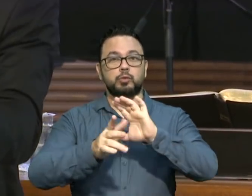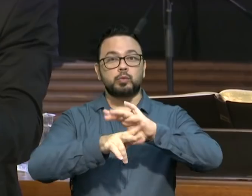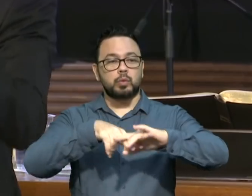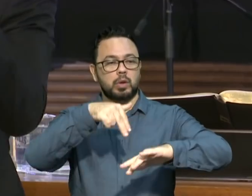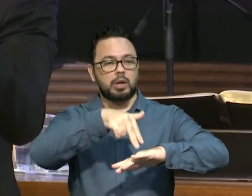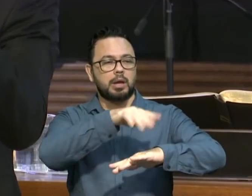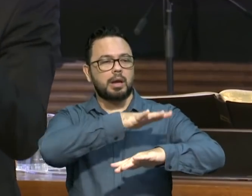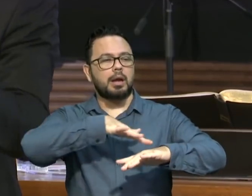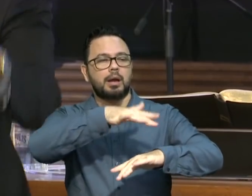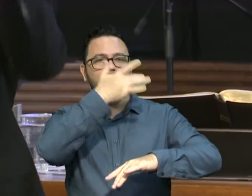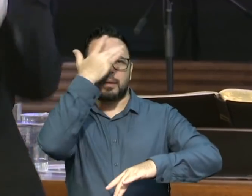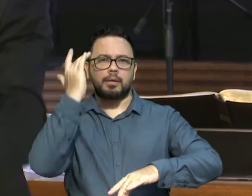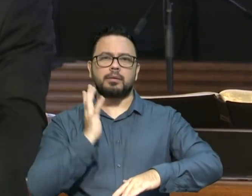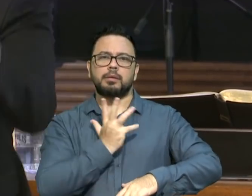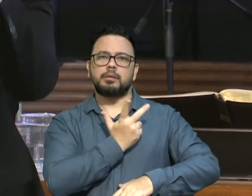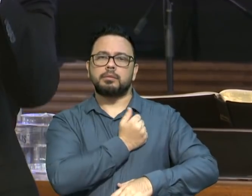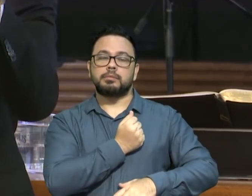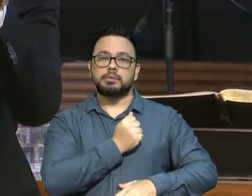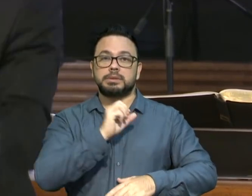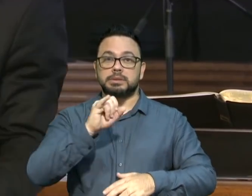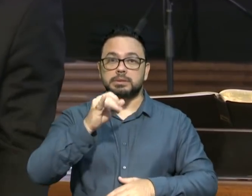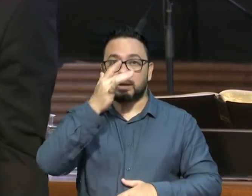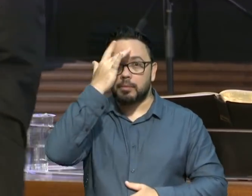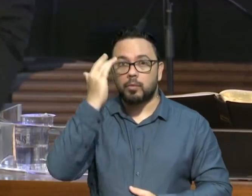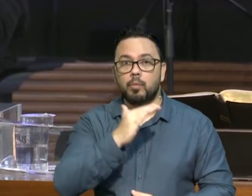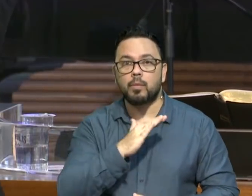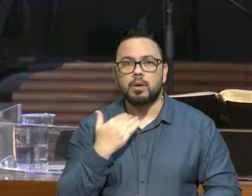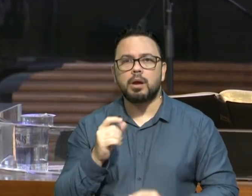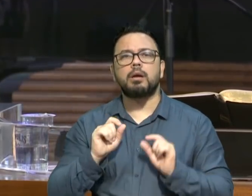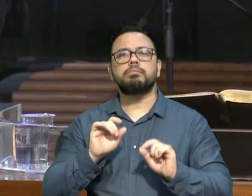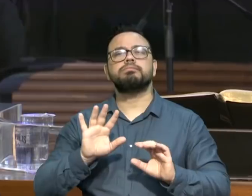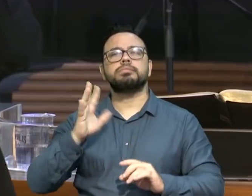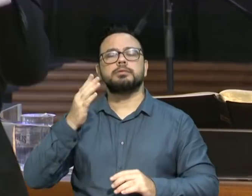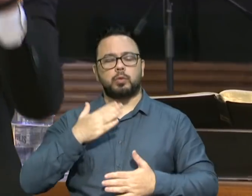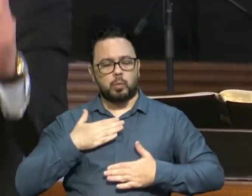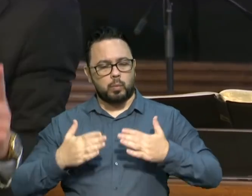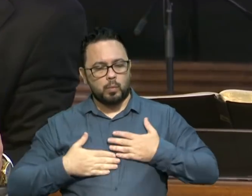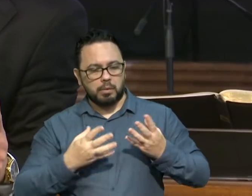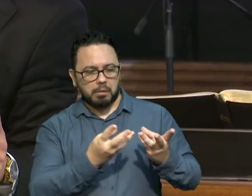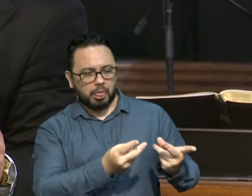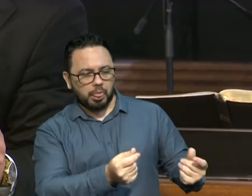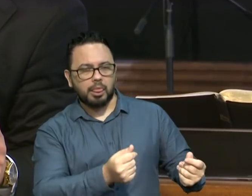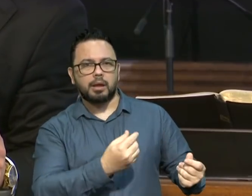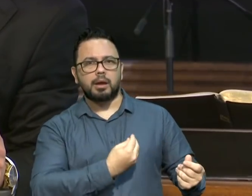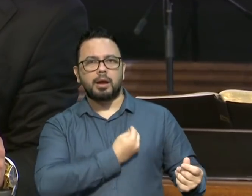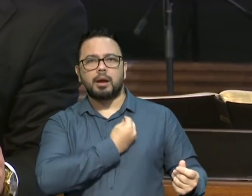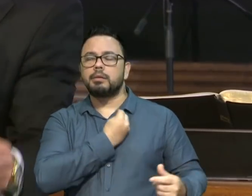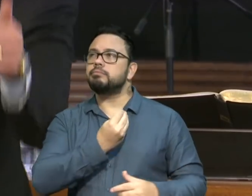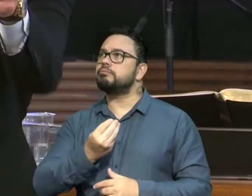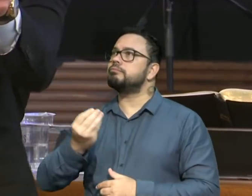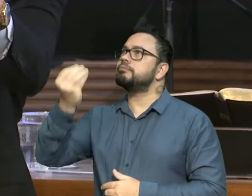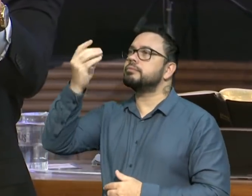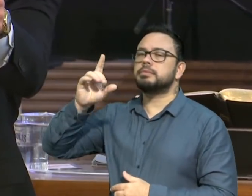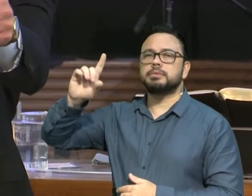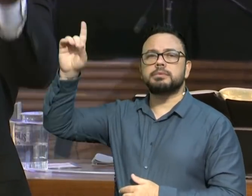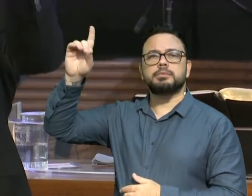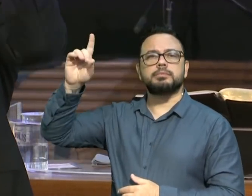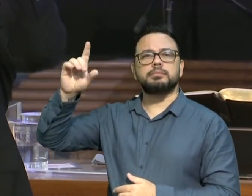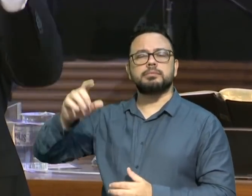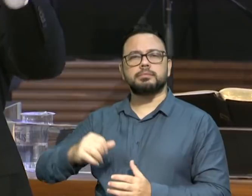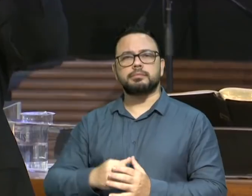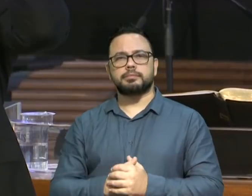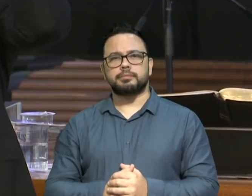quem morre para onde vão os mortos quem morre vai para o pó o que vai para Deus é o fôlego da vida o flash